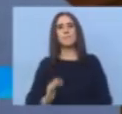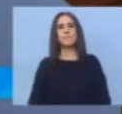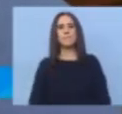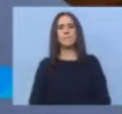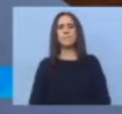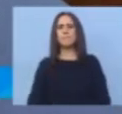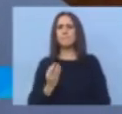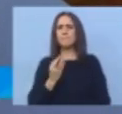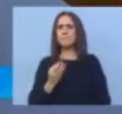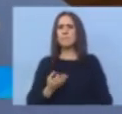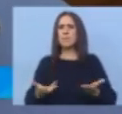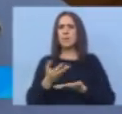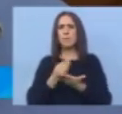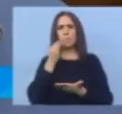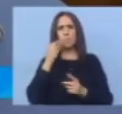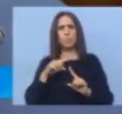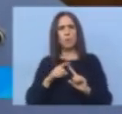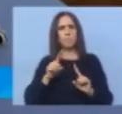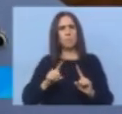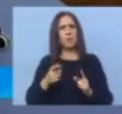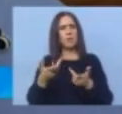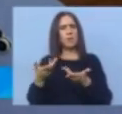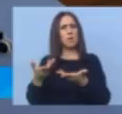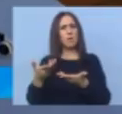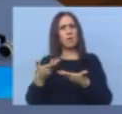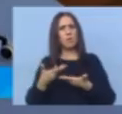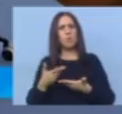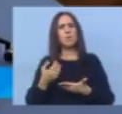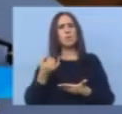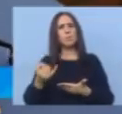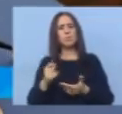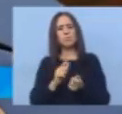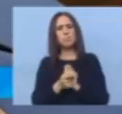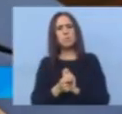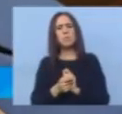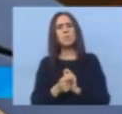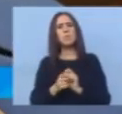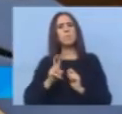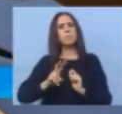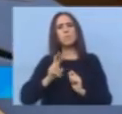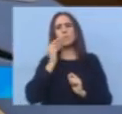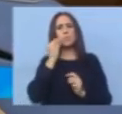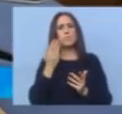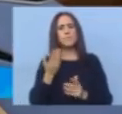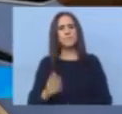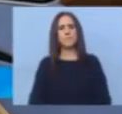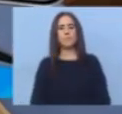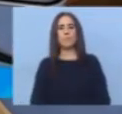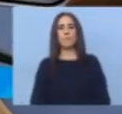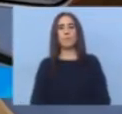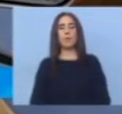Pronto, dinâmicas que marcam o primeiro ano, o acolher, depois o transformar no segundo, de que forma é que o concretizam? É muito